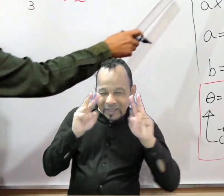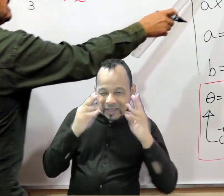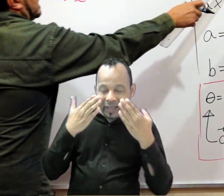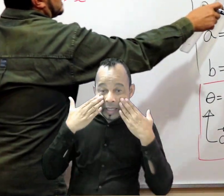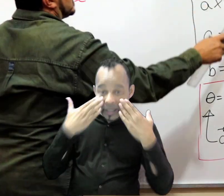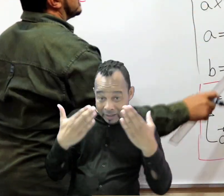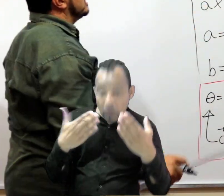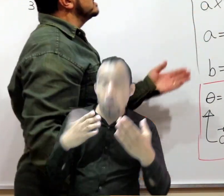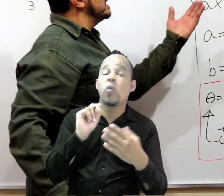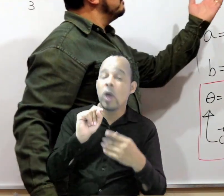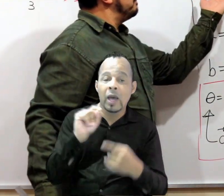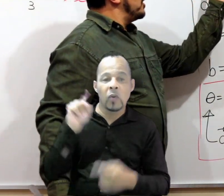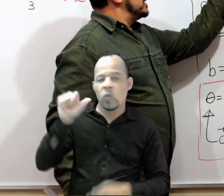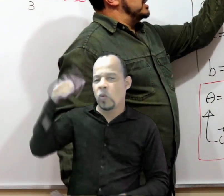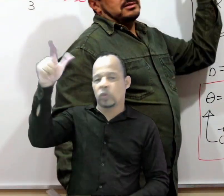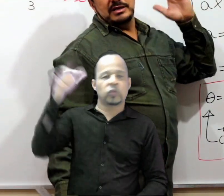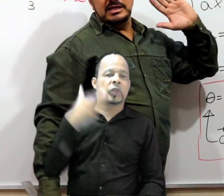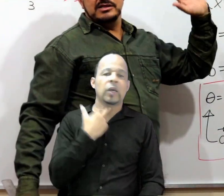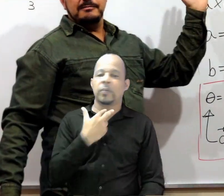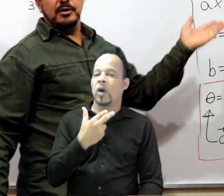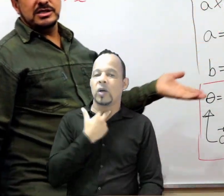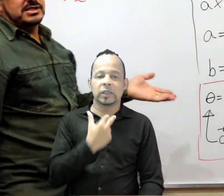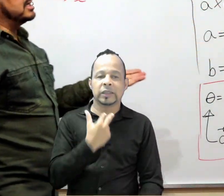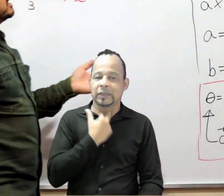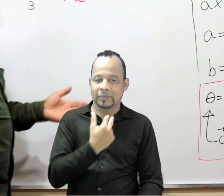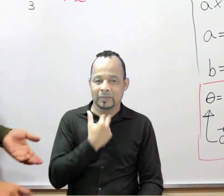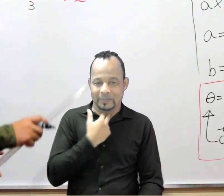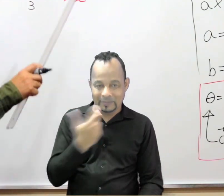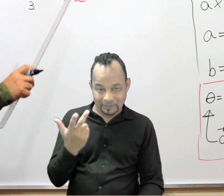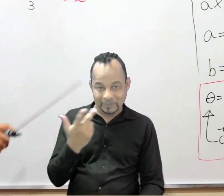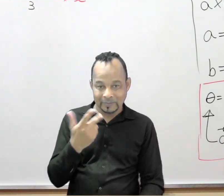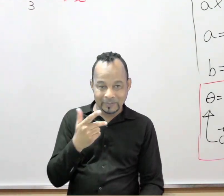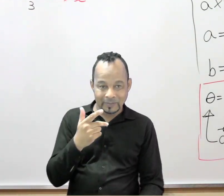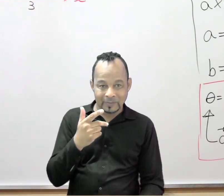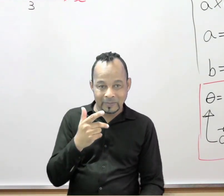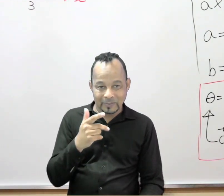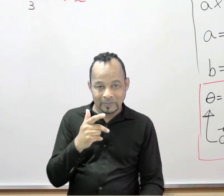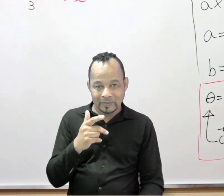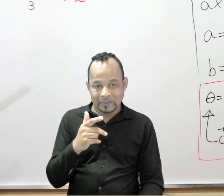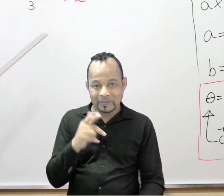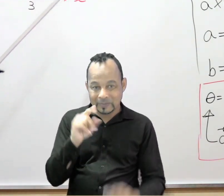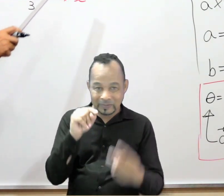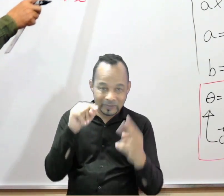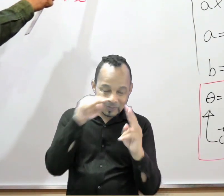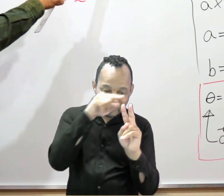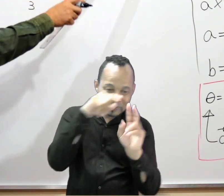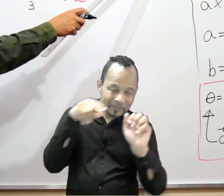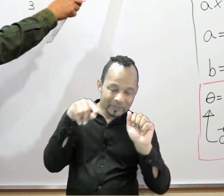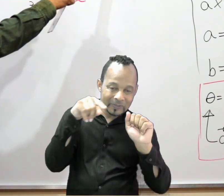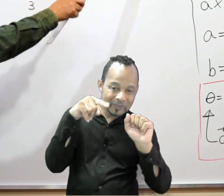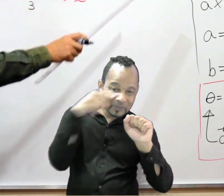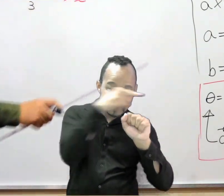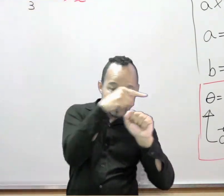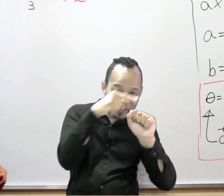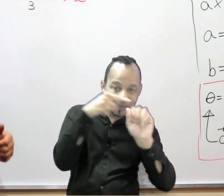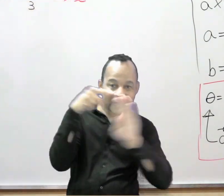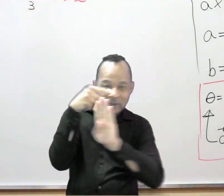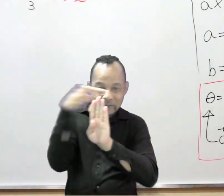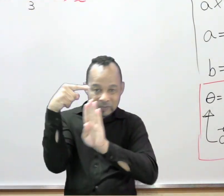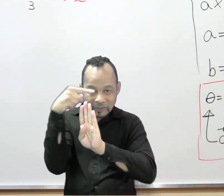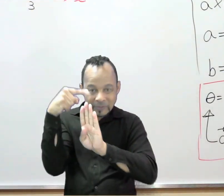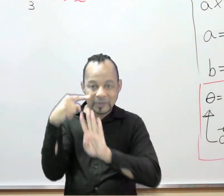127,875. Este aqui não pode, beleza? Não pode ser este o ângulo entre estes dois